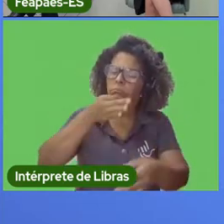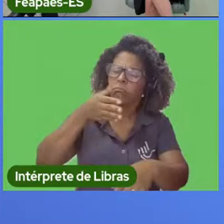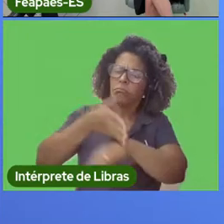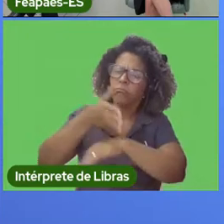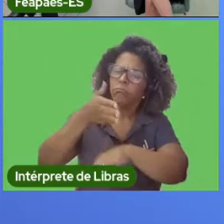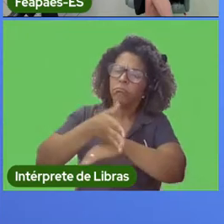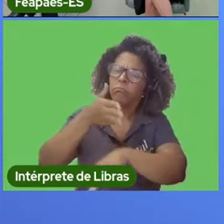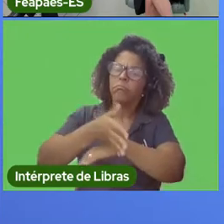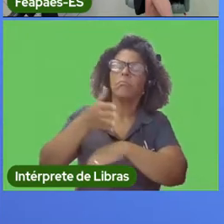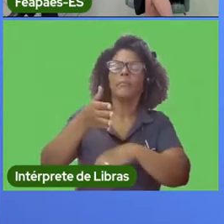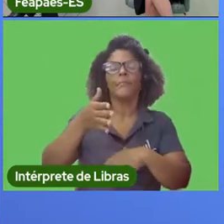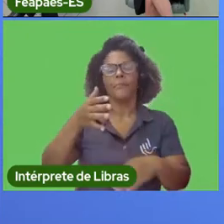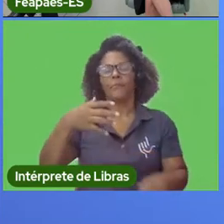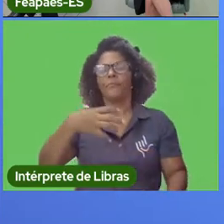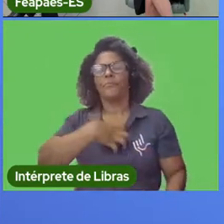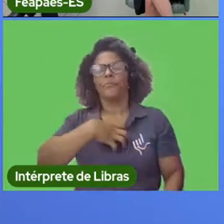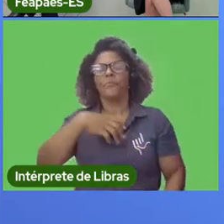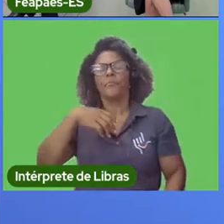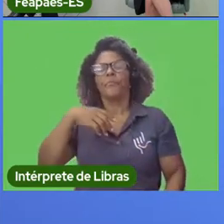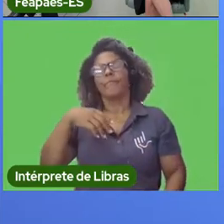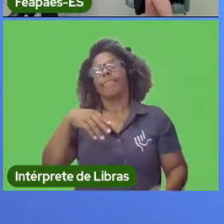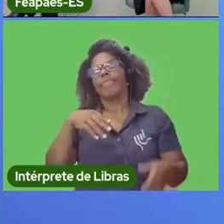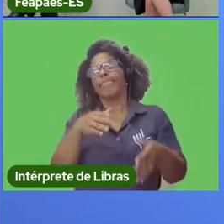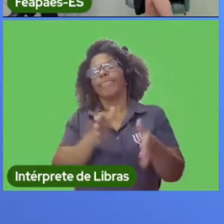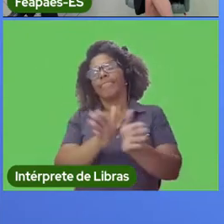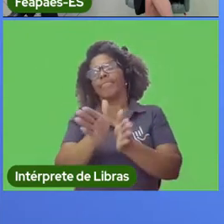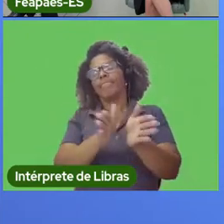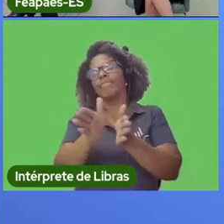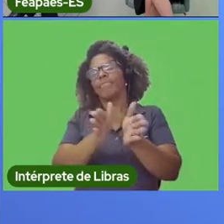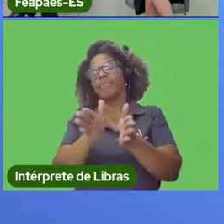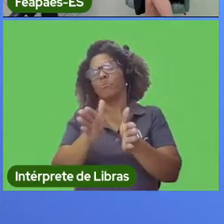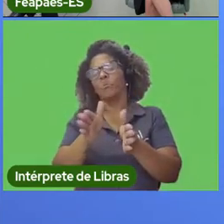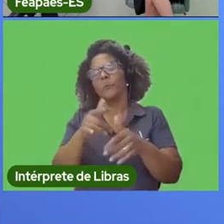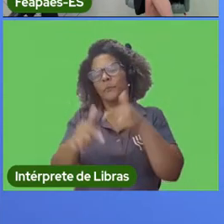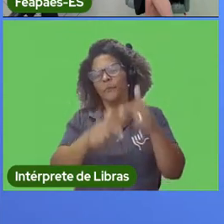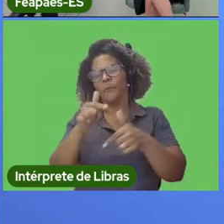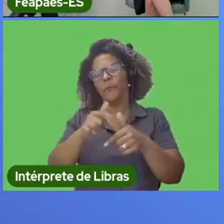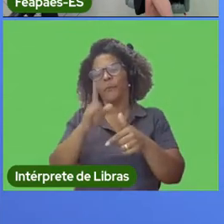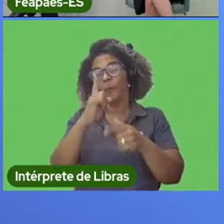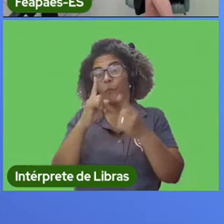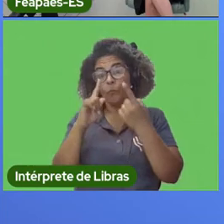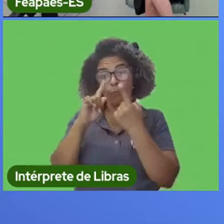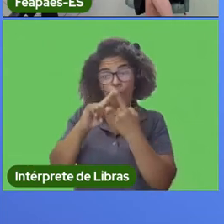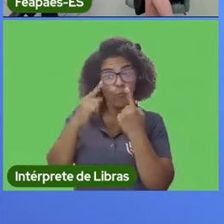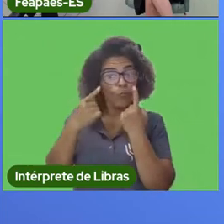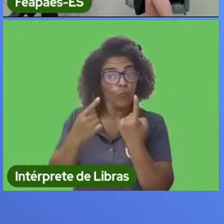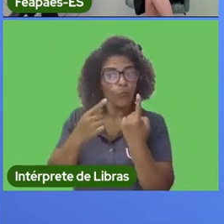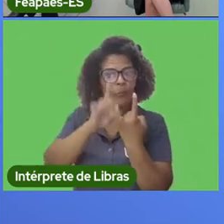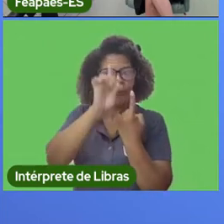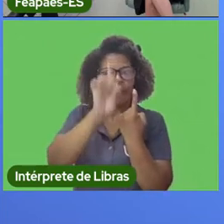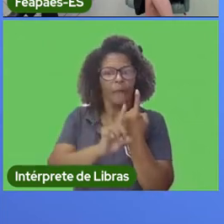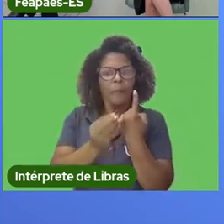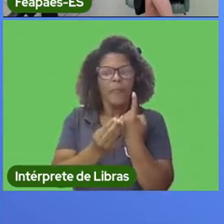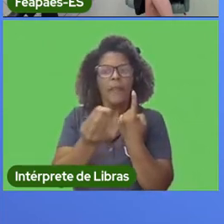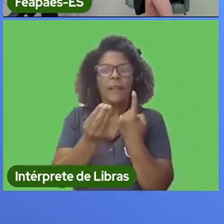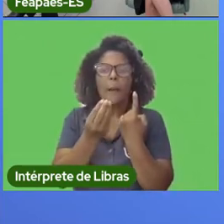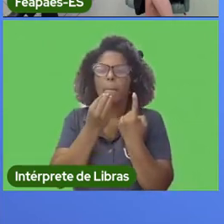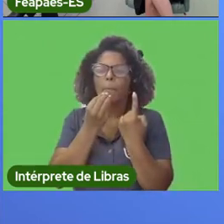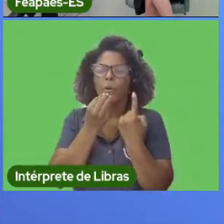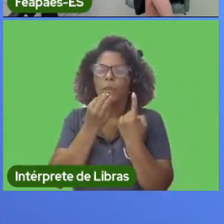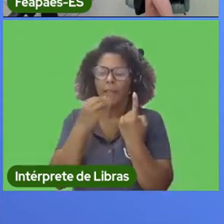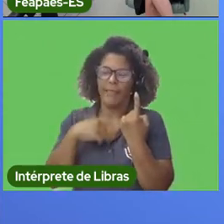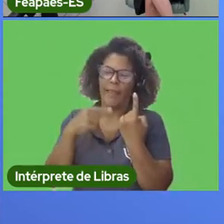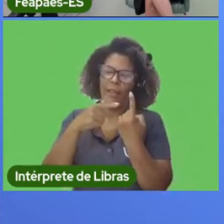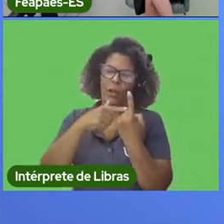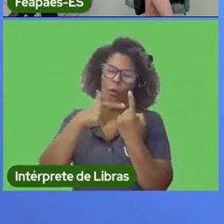Nesse sentido, o acesso ao trabalho é um desses direitos que permite essa participação. Existem vários